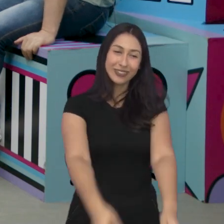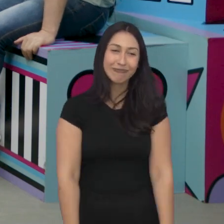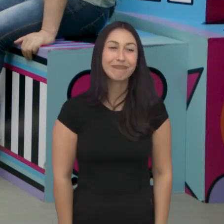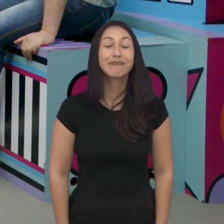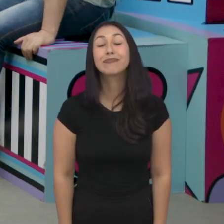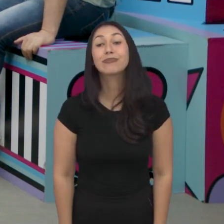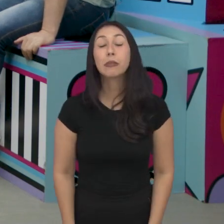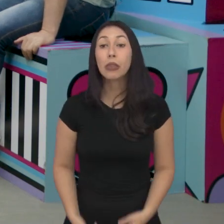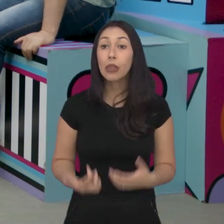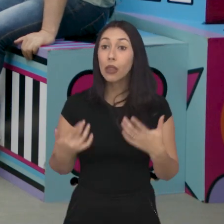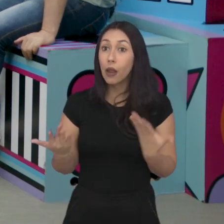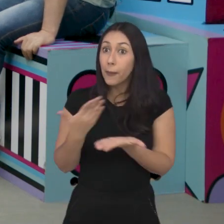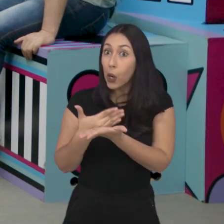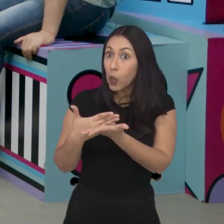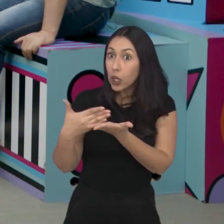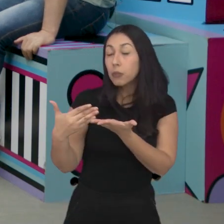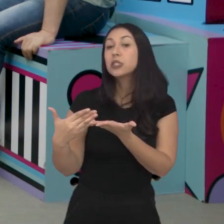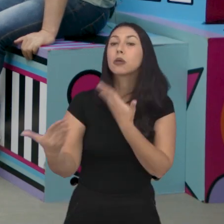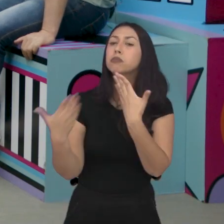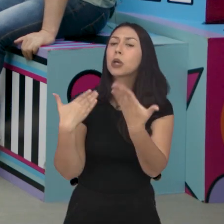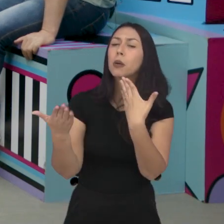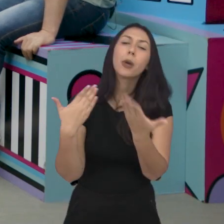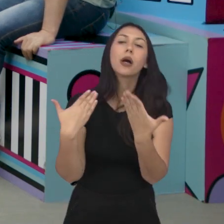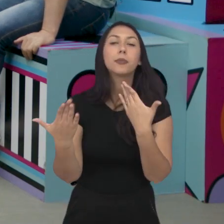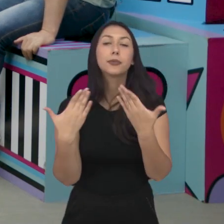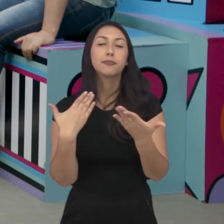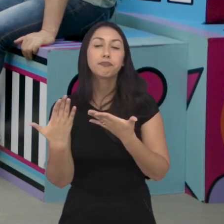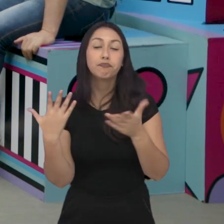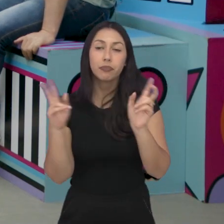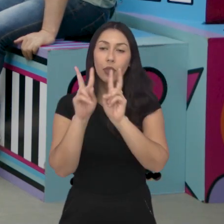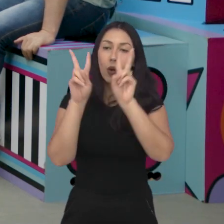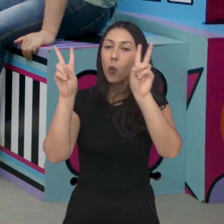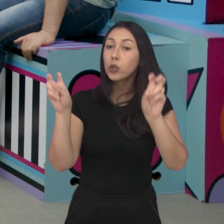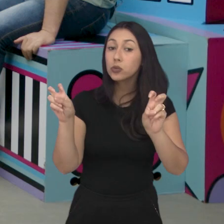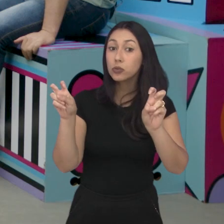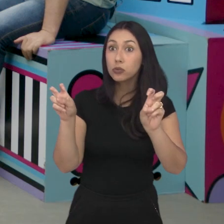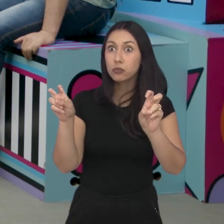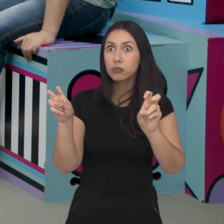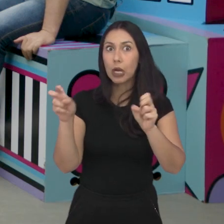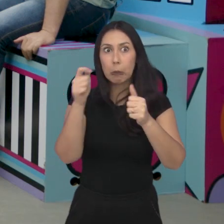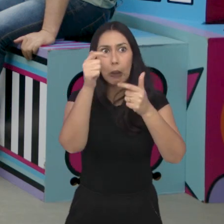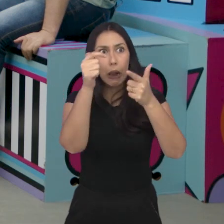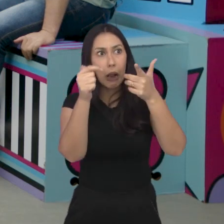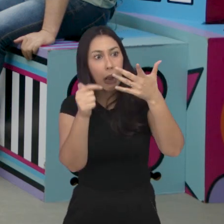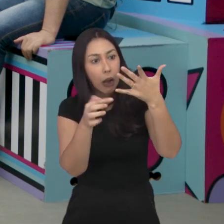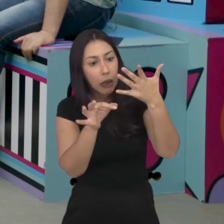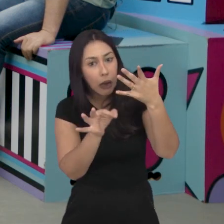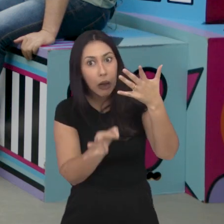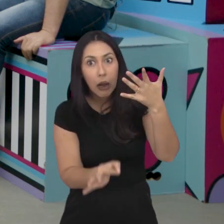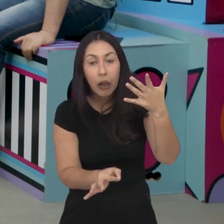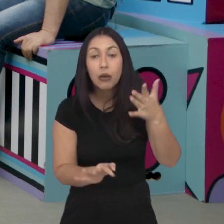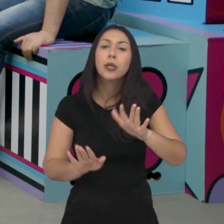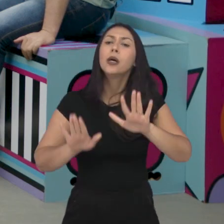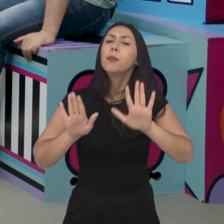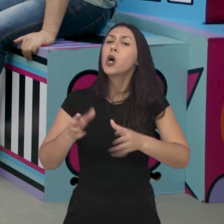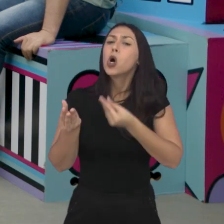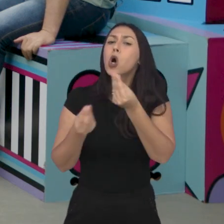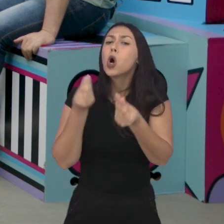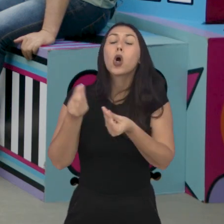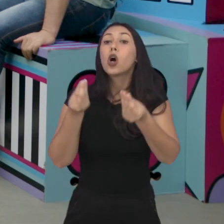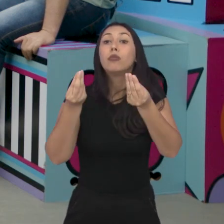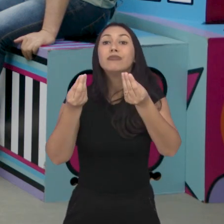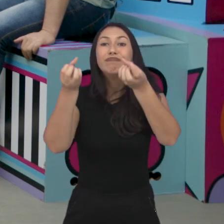vocês. Gente, para começar esse papo, né, é um assunto muito amplo, mas como que a gente